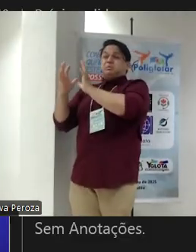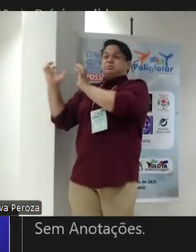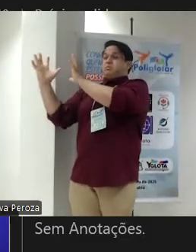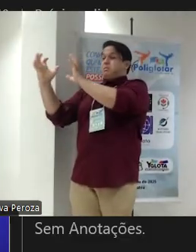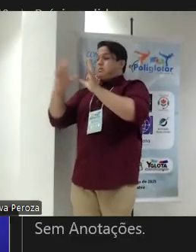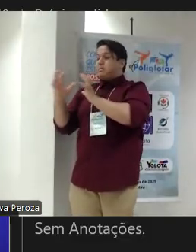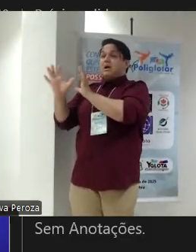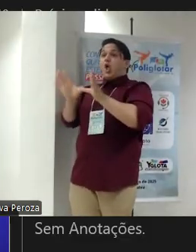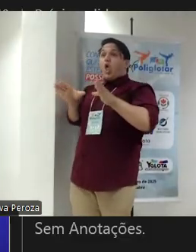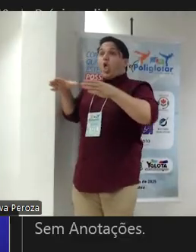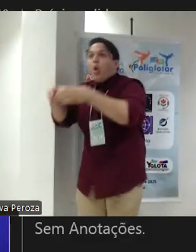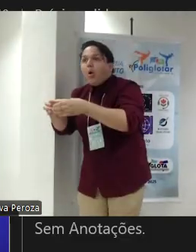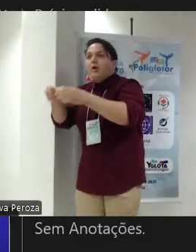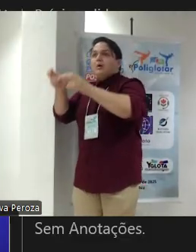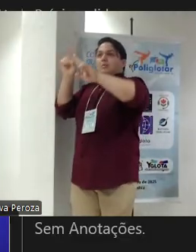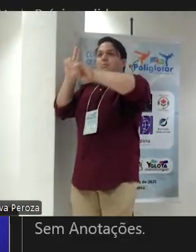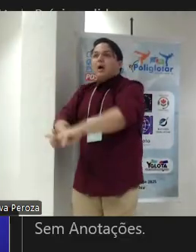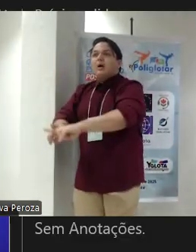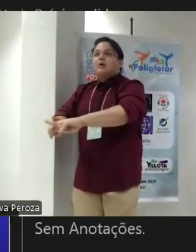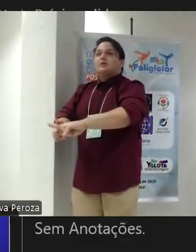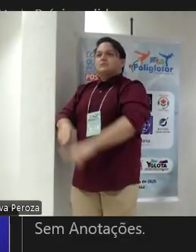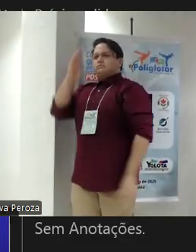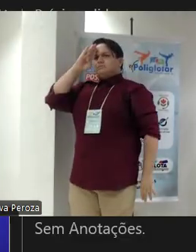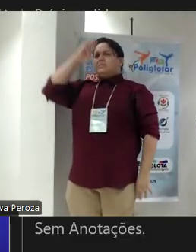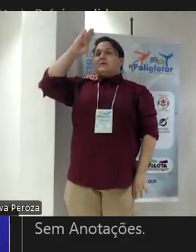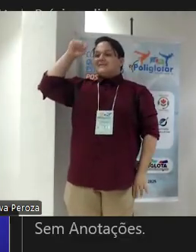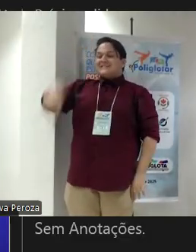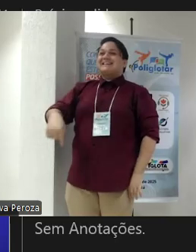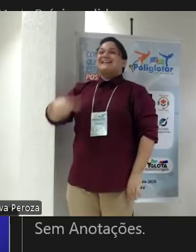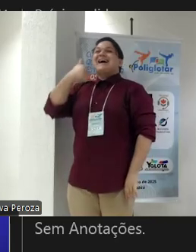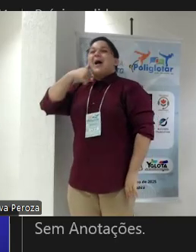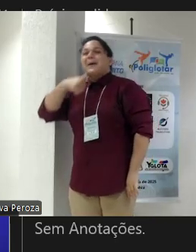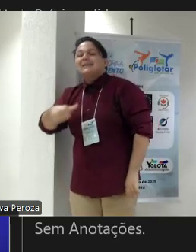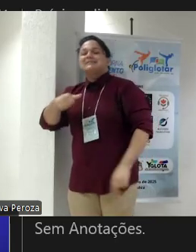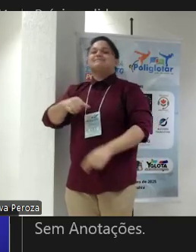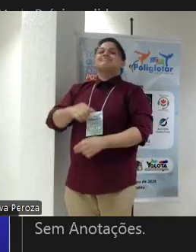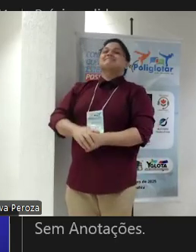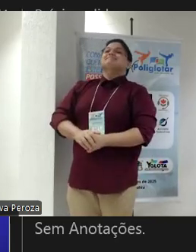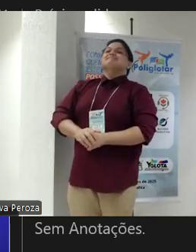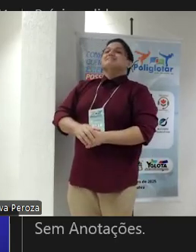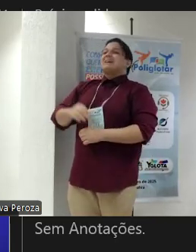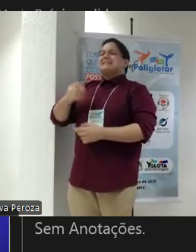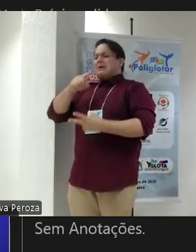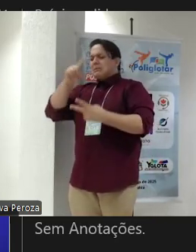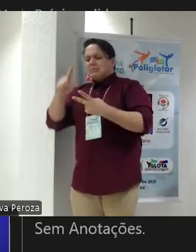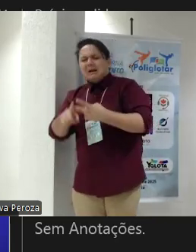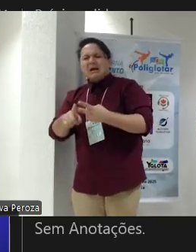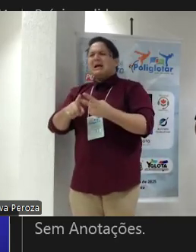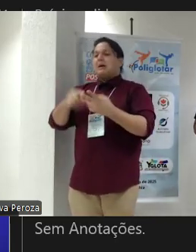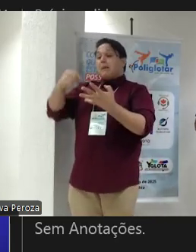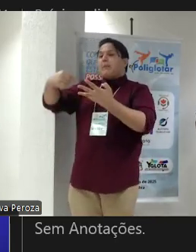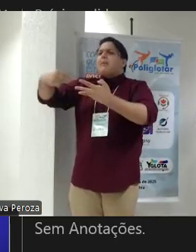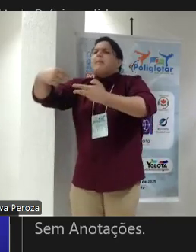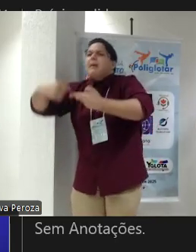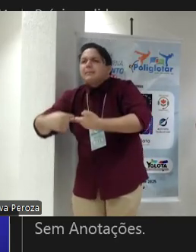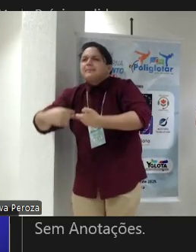foram presos pelo regime nazista. Né? Então, a gente tinha mulheres ciganos, tínhamos testemunhas de Jeová,